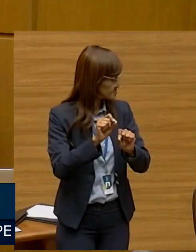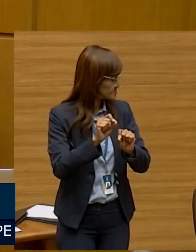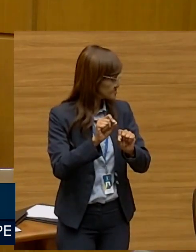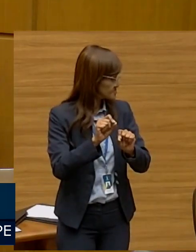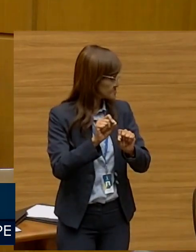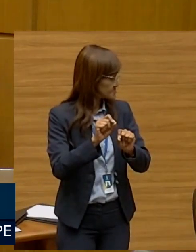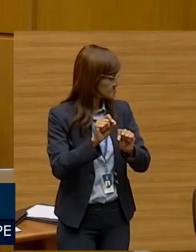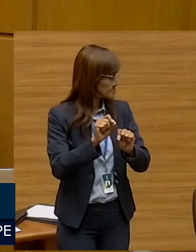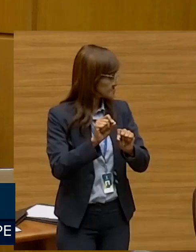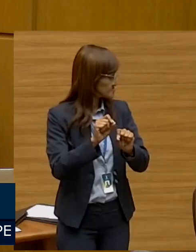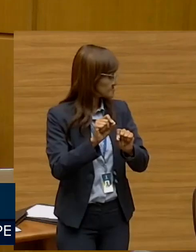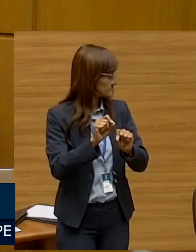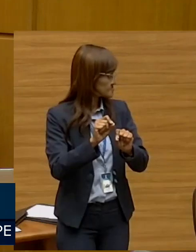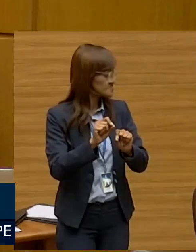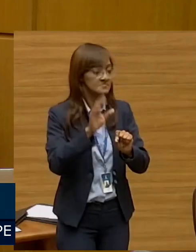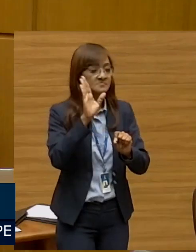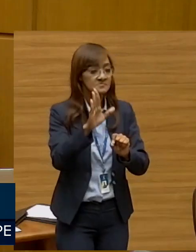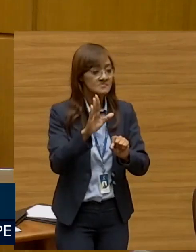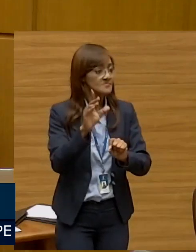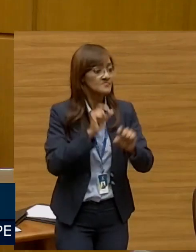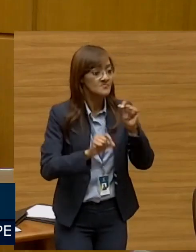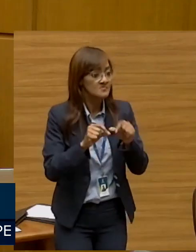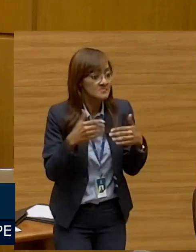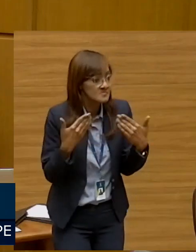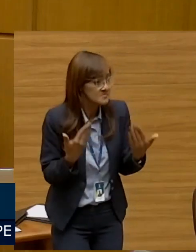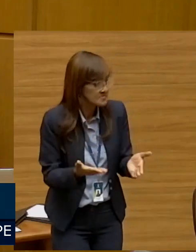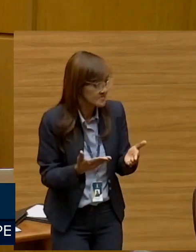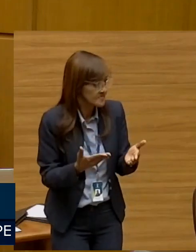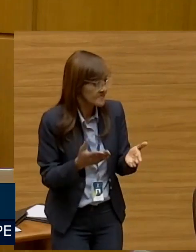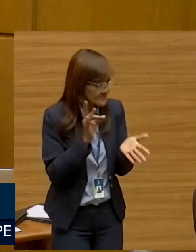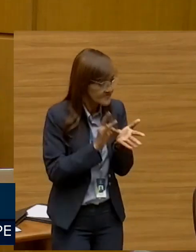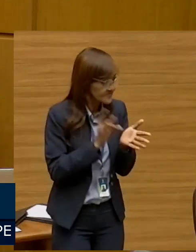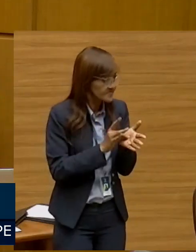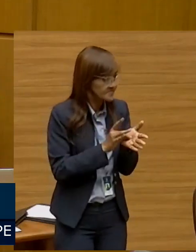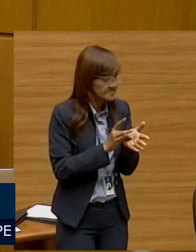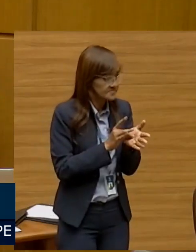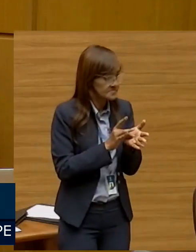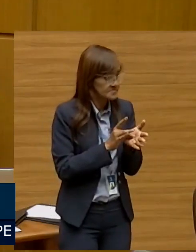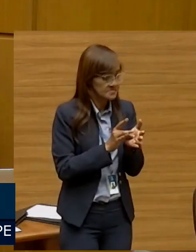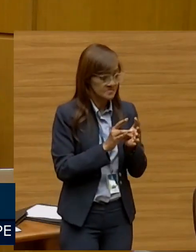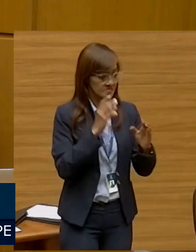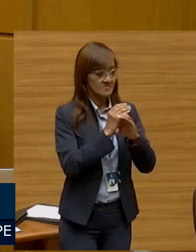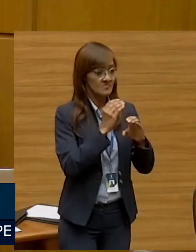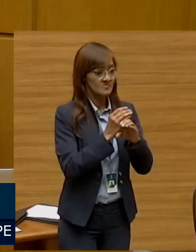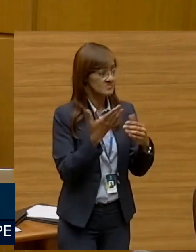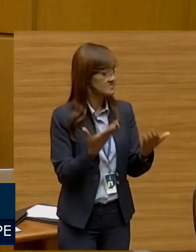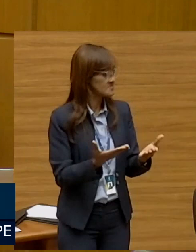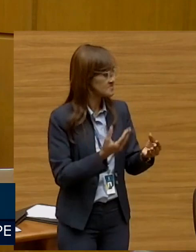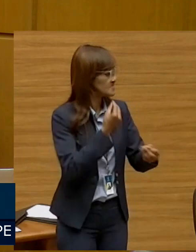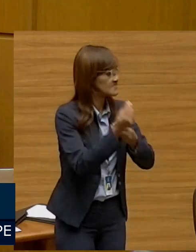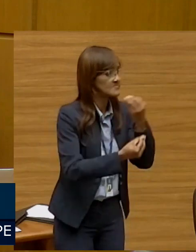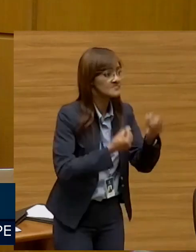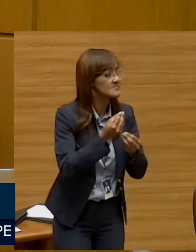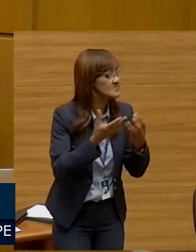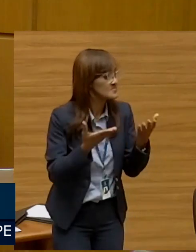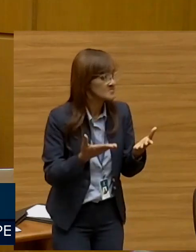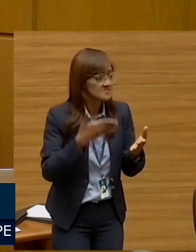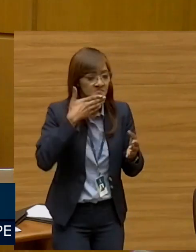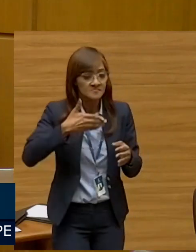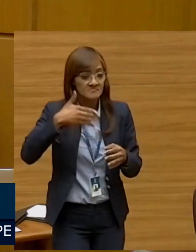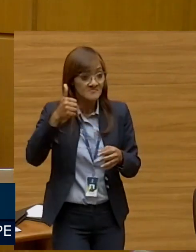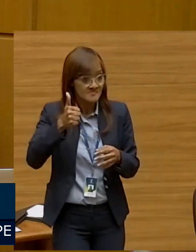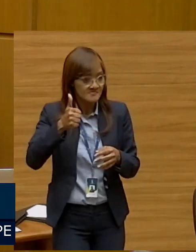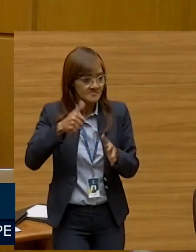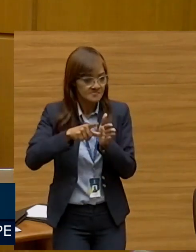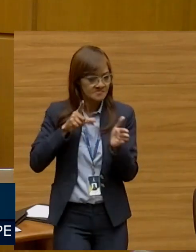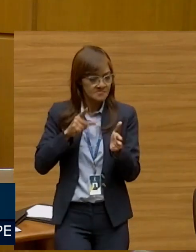Desculpa. Por isso, partimos do pressuposto que os surdos são negligenciados no seu cuidado em saúde, devido à comunicação. Para entender melhor isso, é